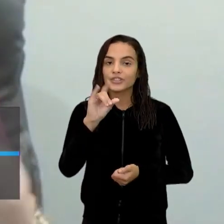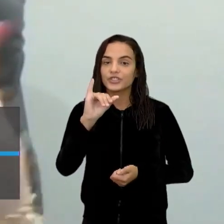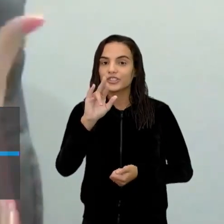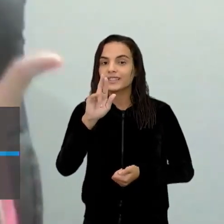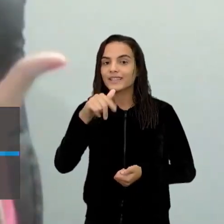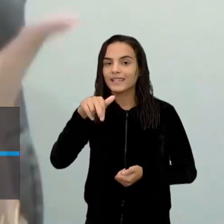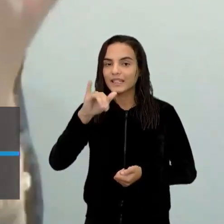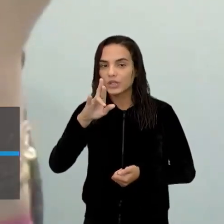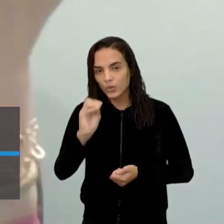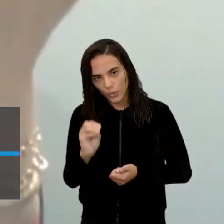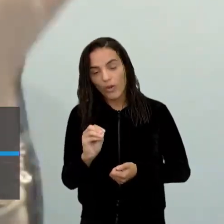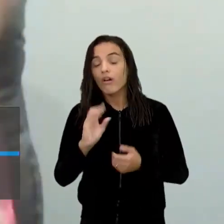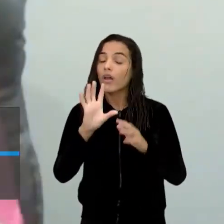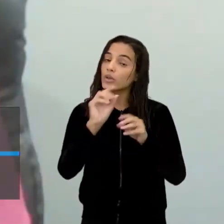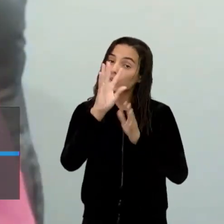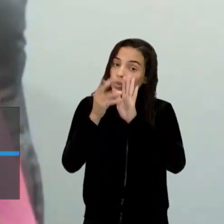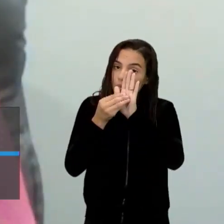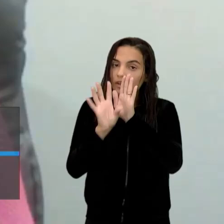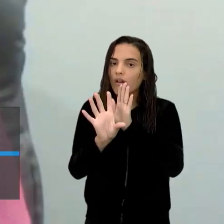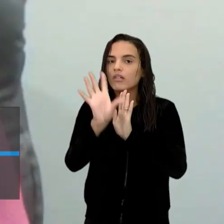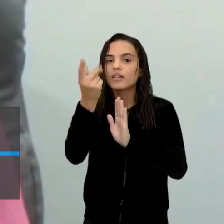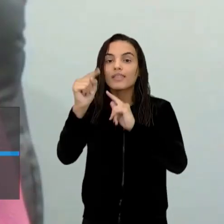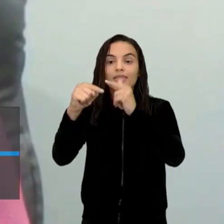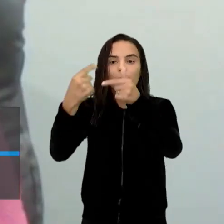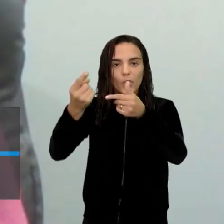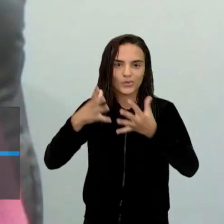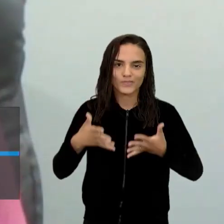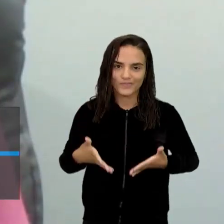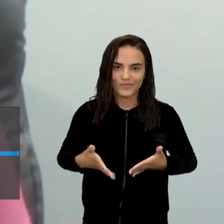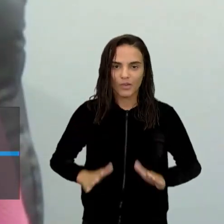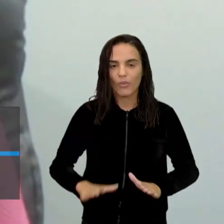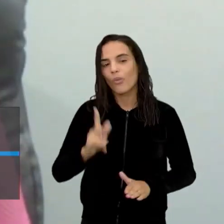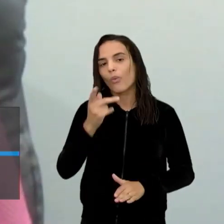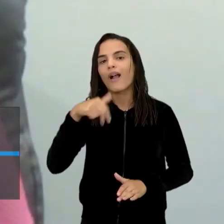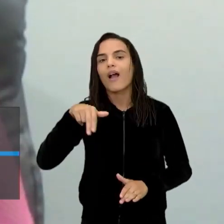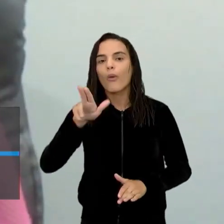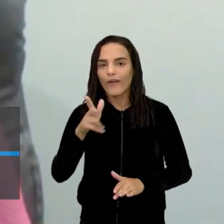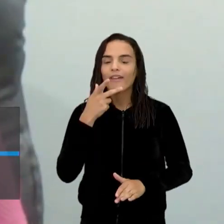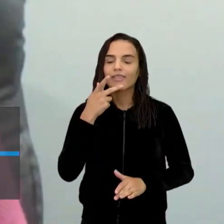que acontece depois. Depois o Cauê vai dar o exemplo para nós, né? A